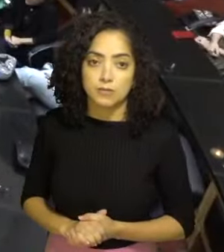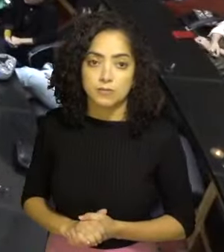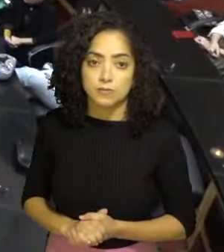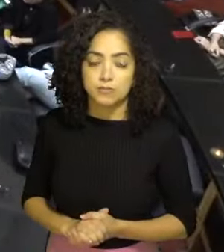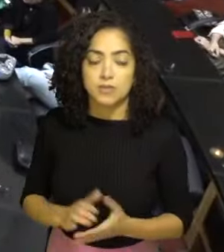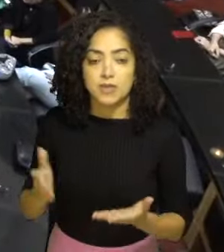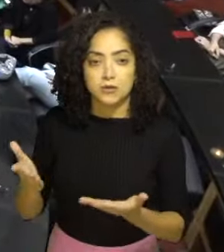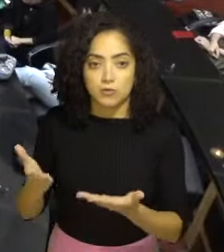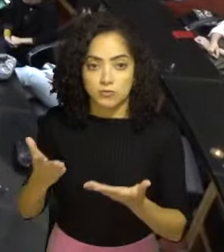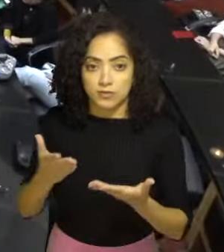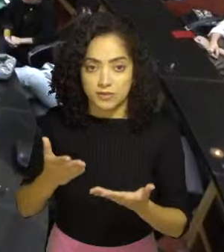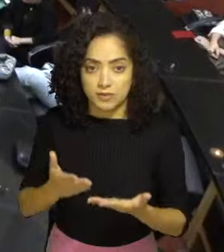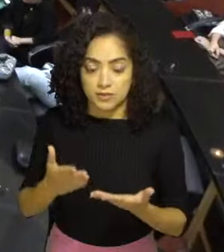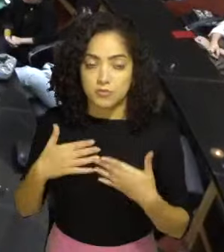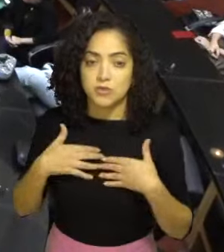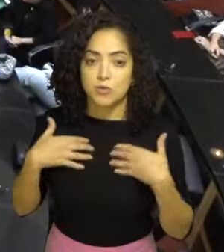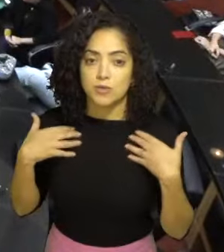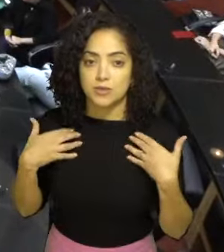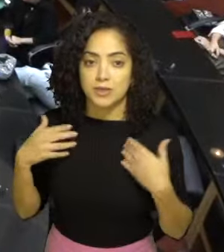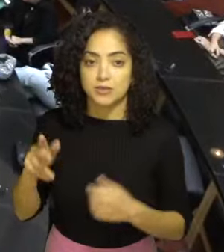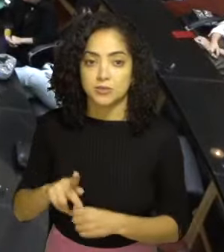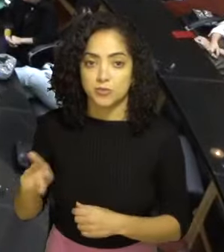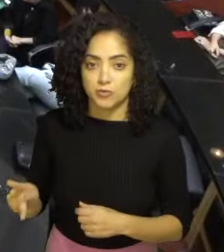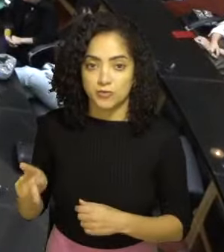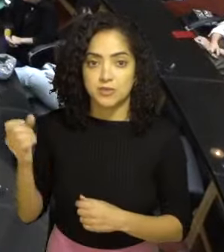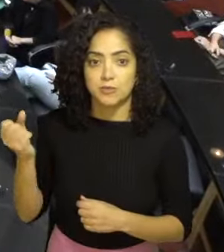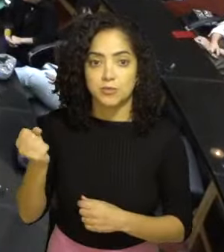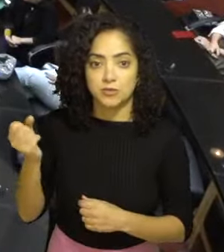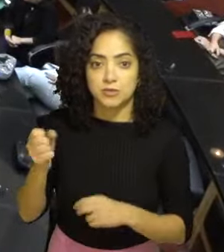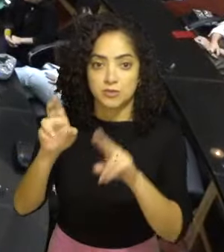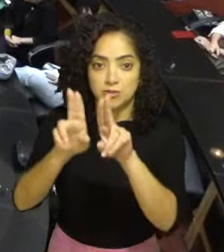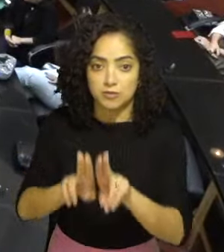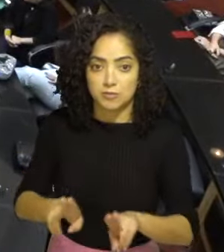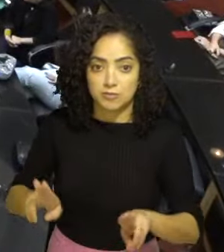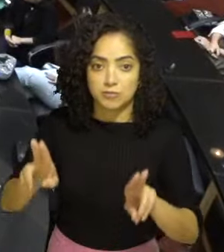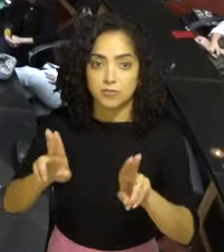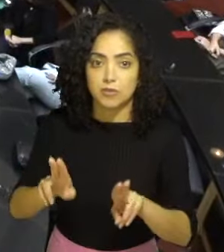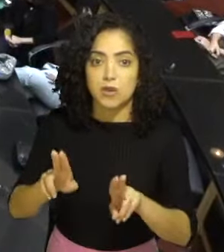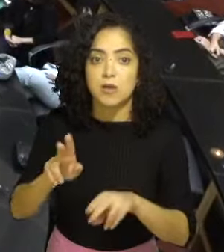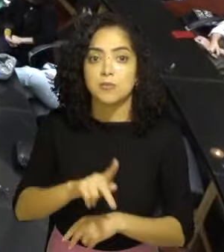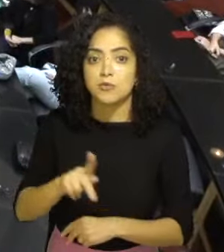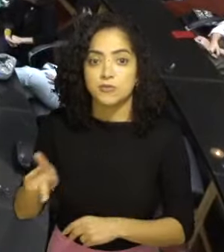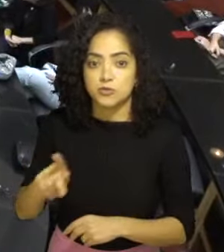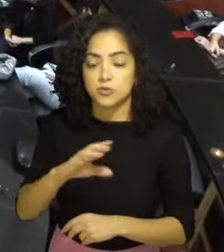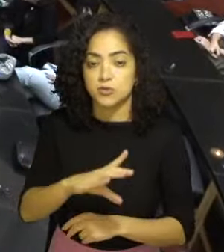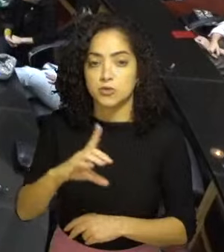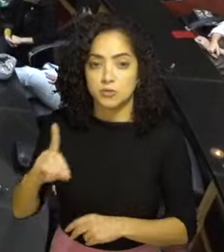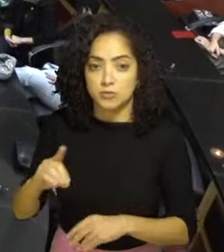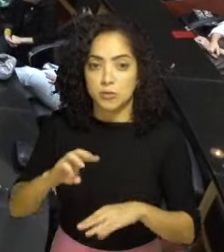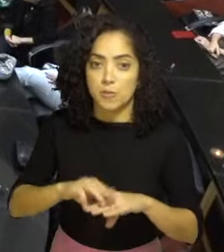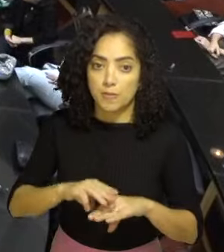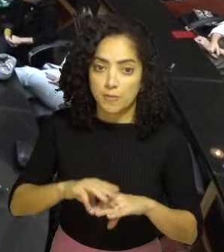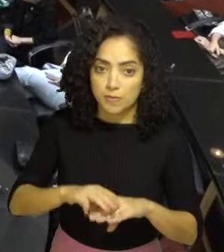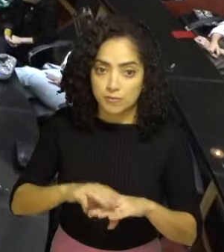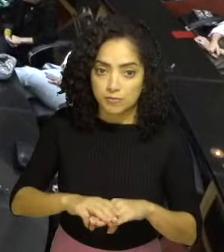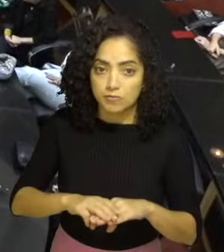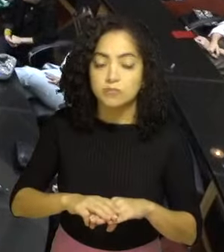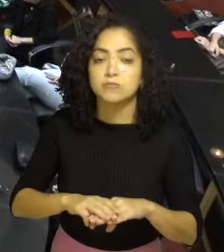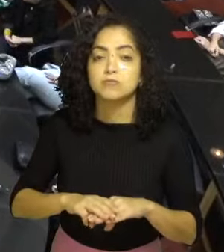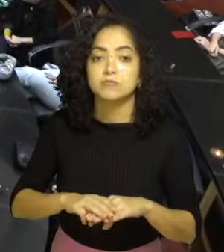Convidamos para receber a homenagem a professora aposentada da UFSC e professora e coordenadora dos cursos de Matemática, Licenciatura